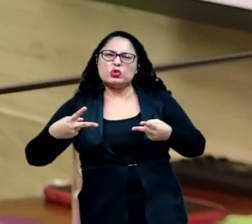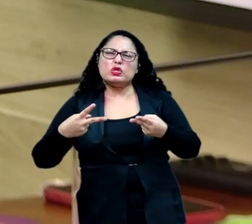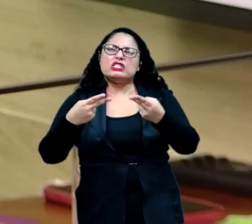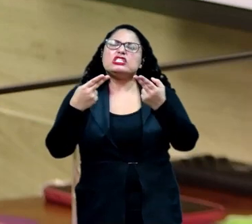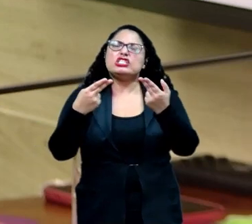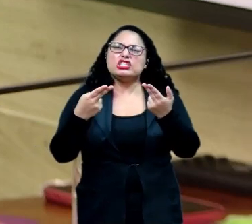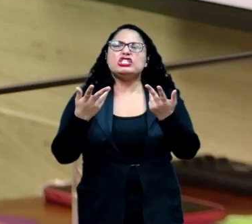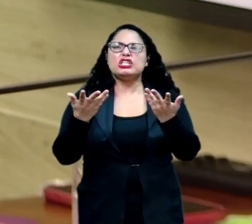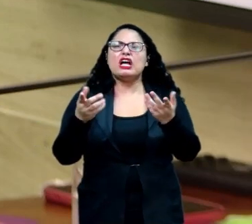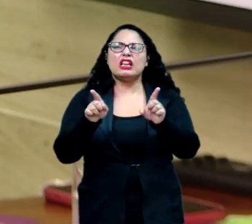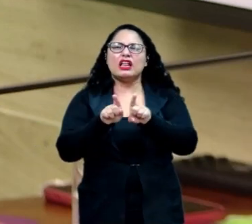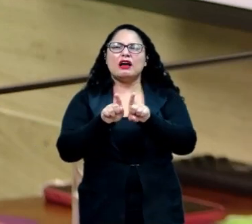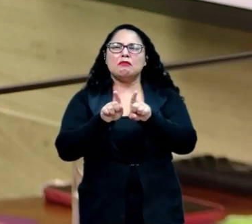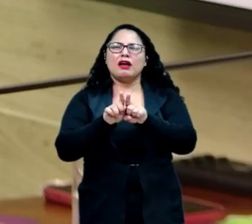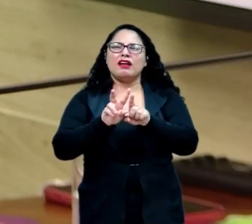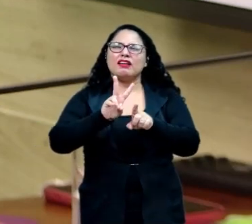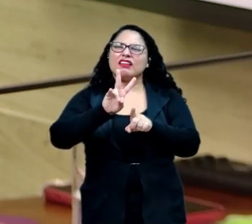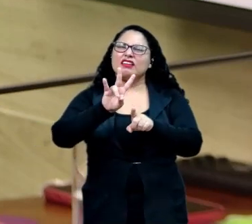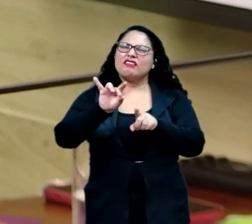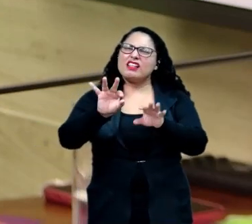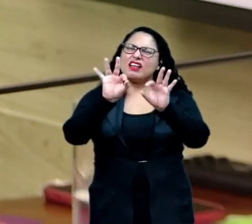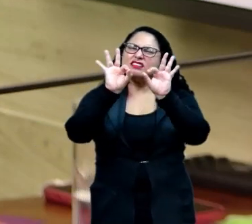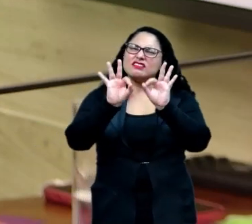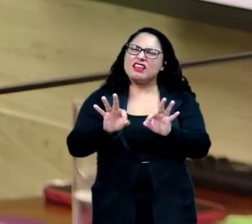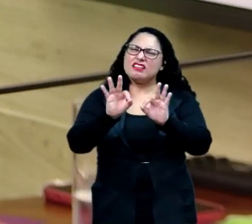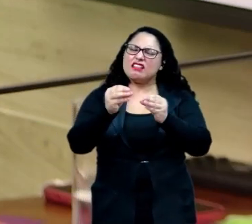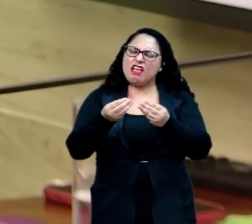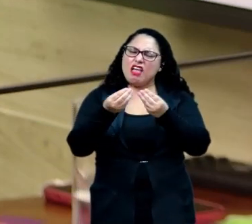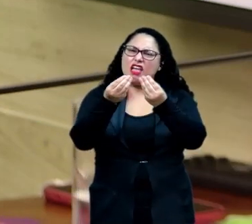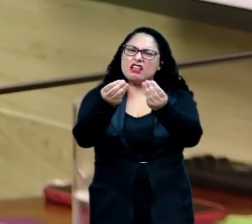cirurgia, que vai dar certeza para a